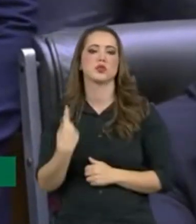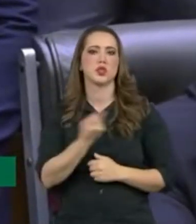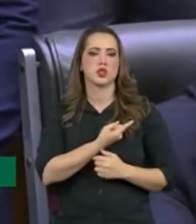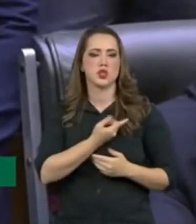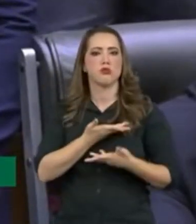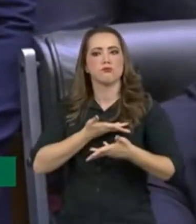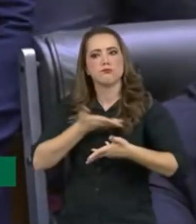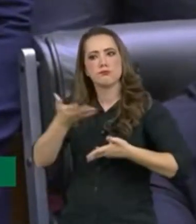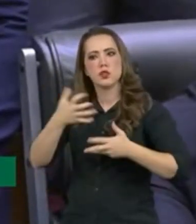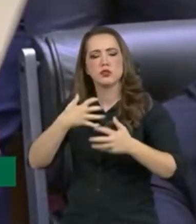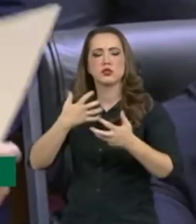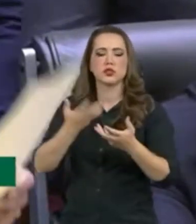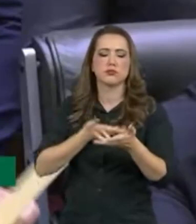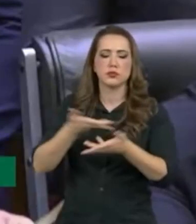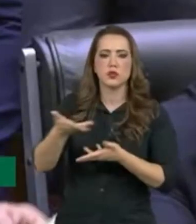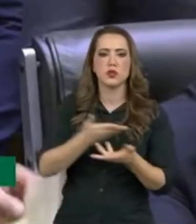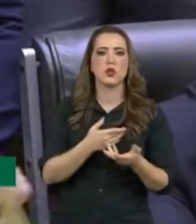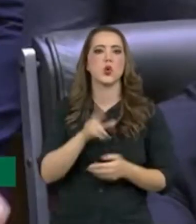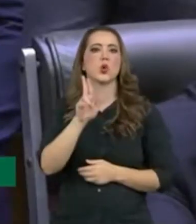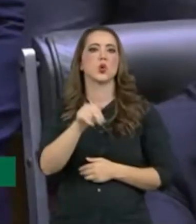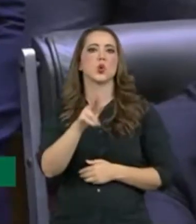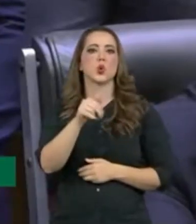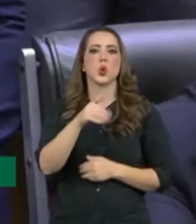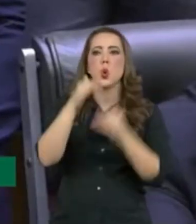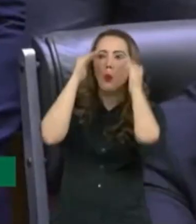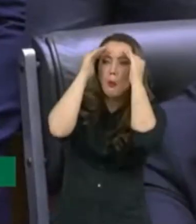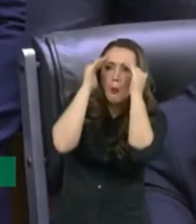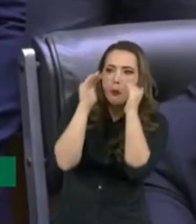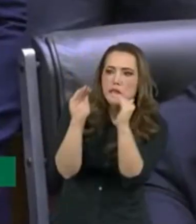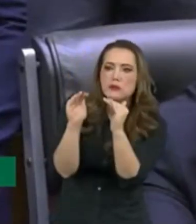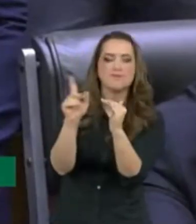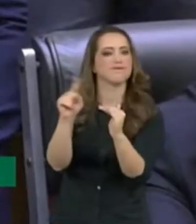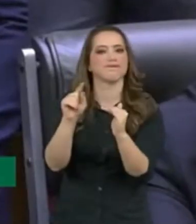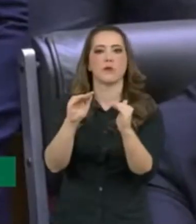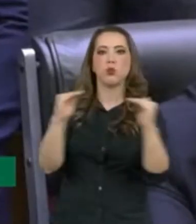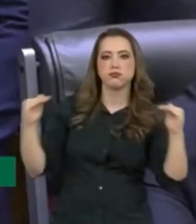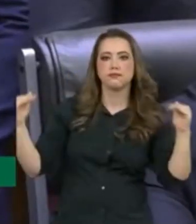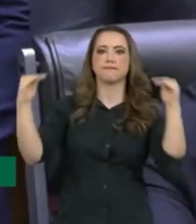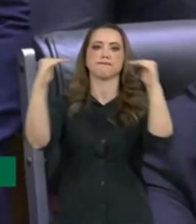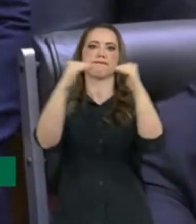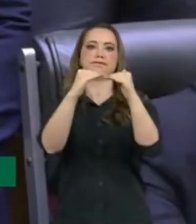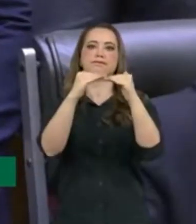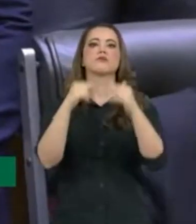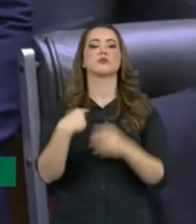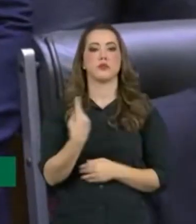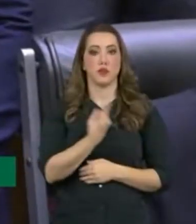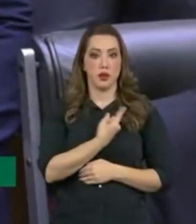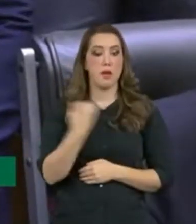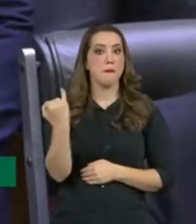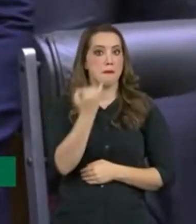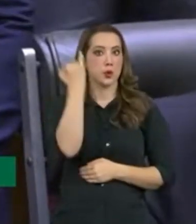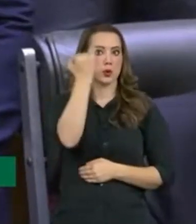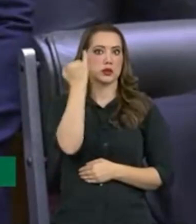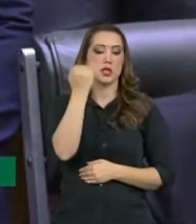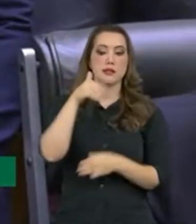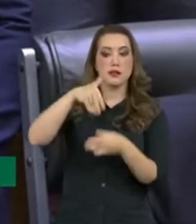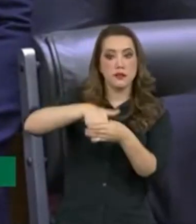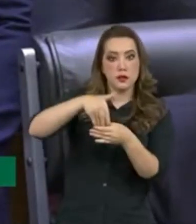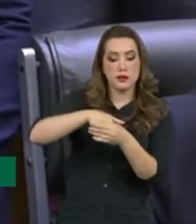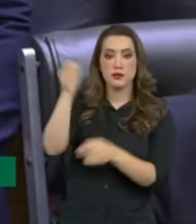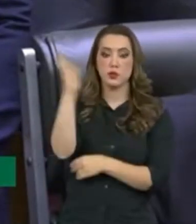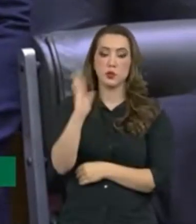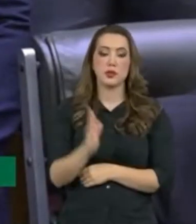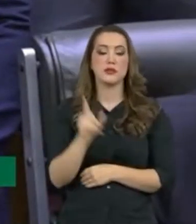solidariamente, jamais com subordinação. A relevância da eleição no